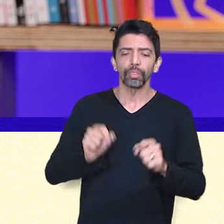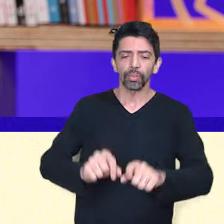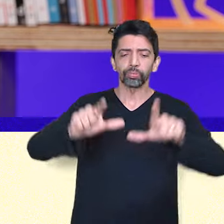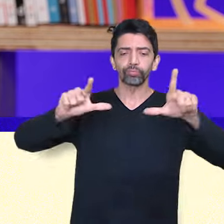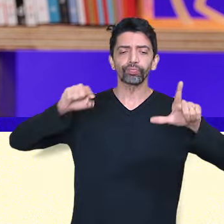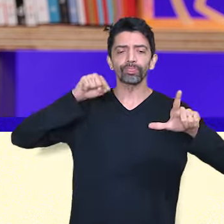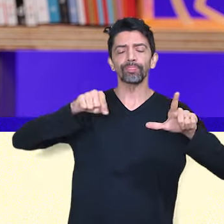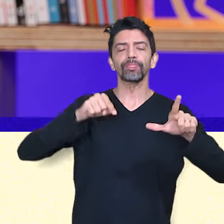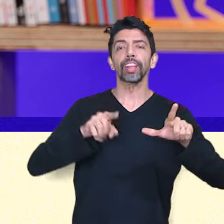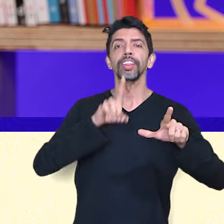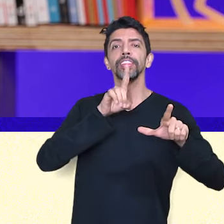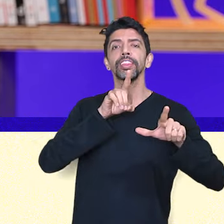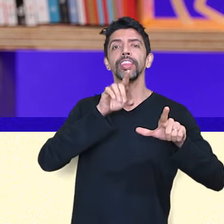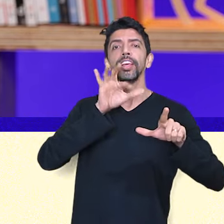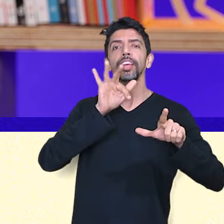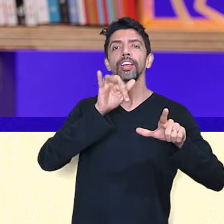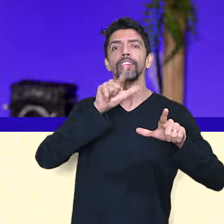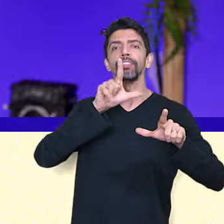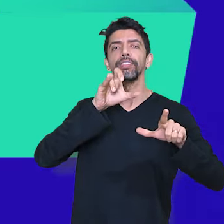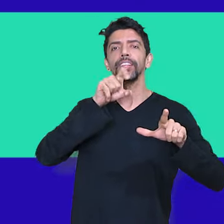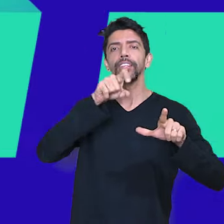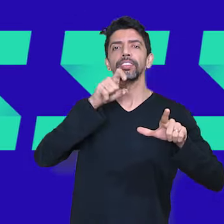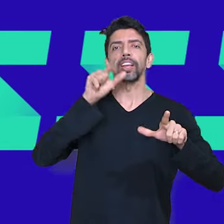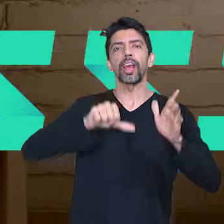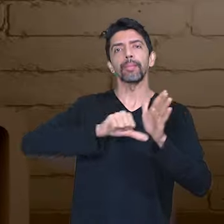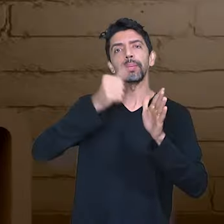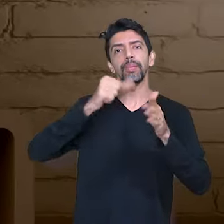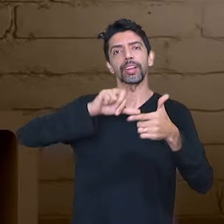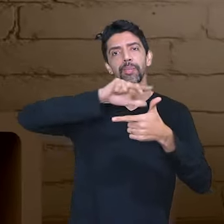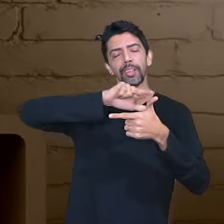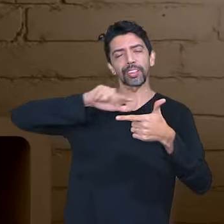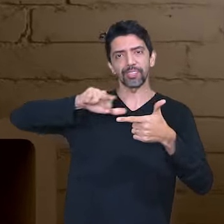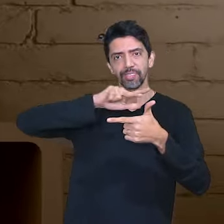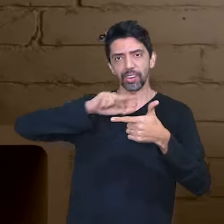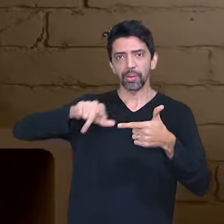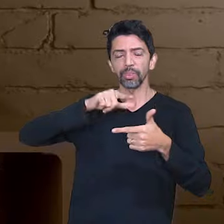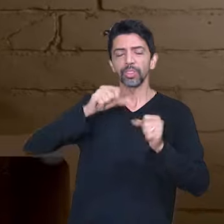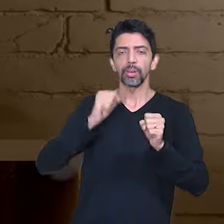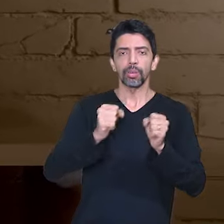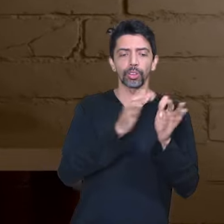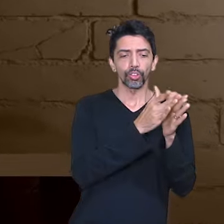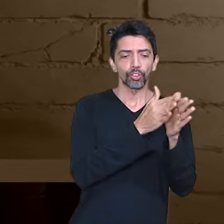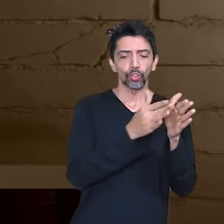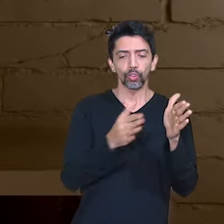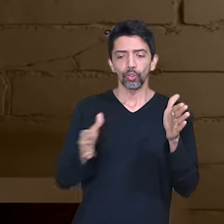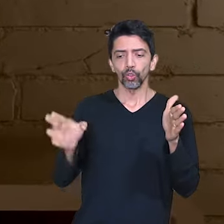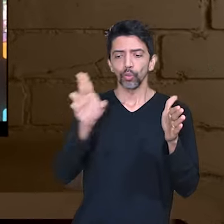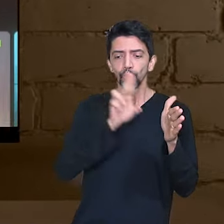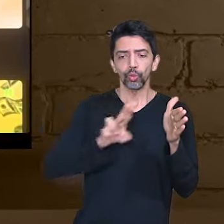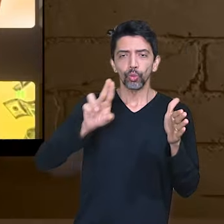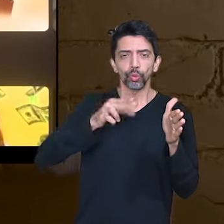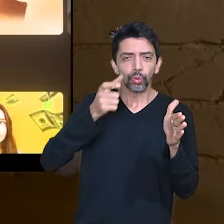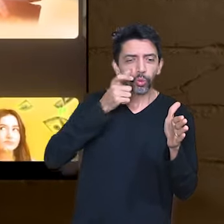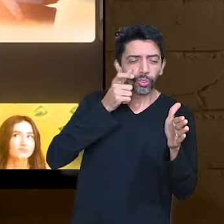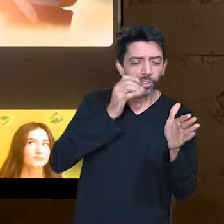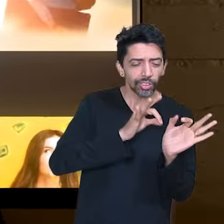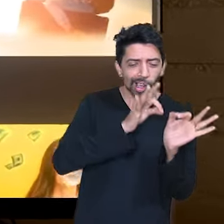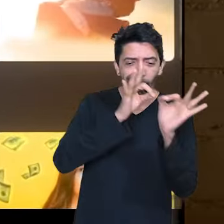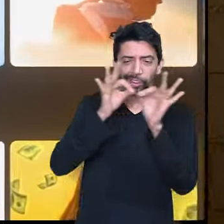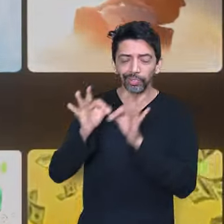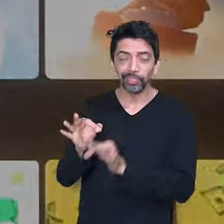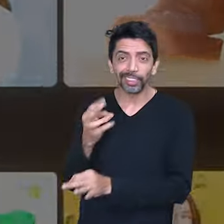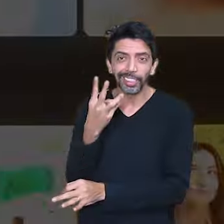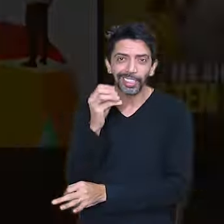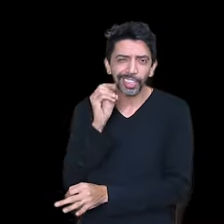financeiro, onde a educação é a base, para criança, para jovem, para adulto, ou seja, você mergulhando